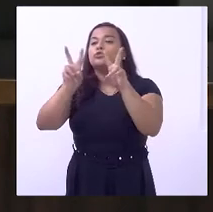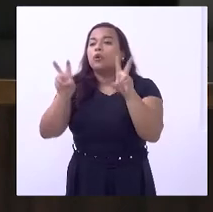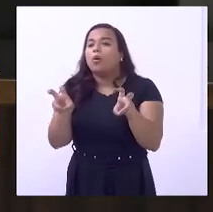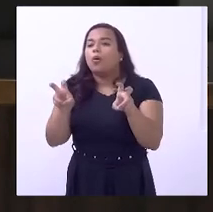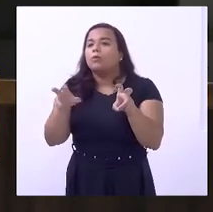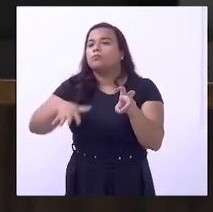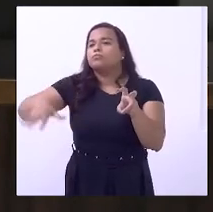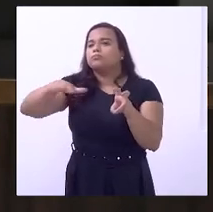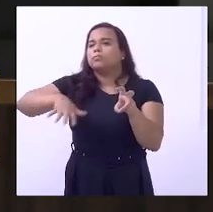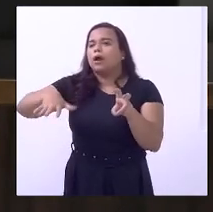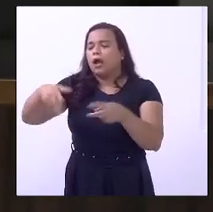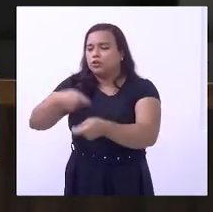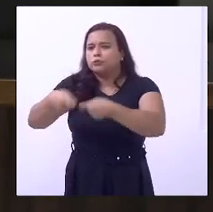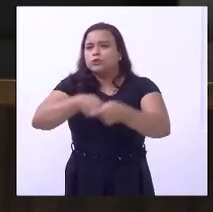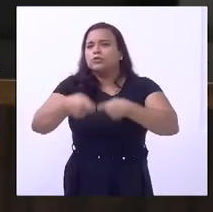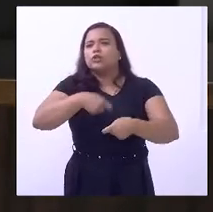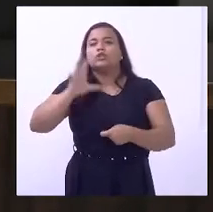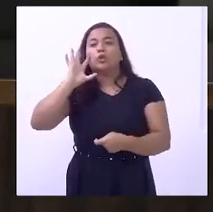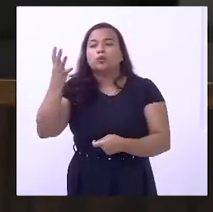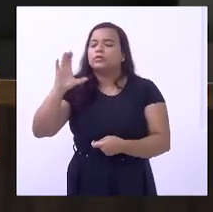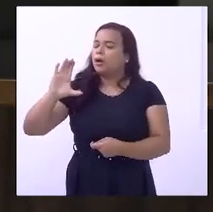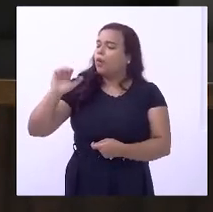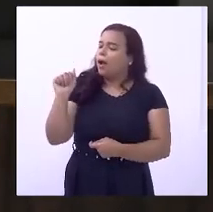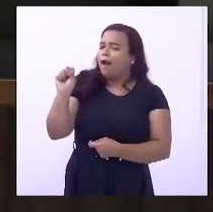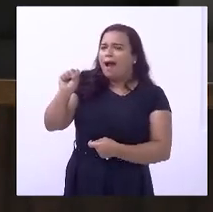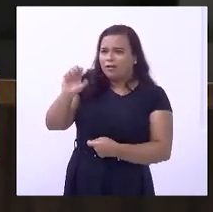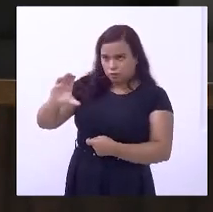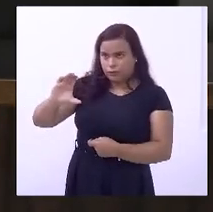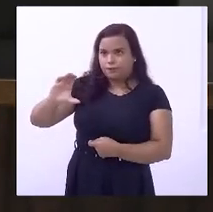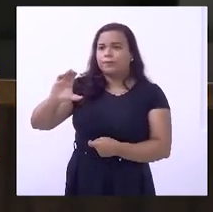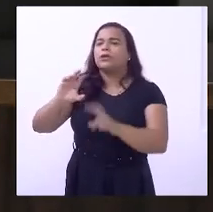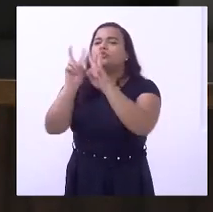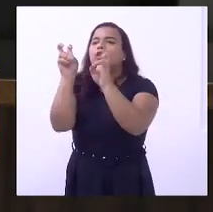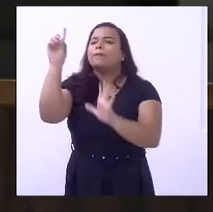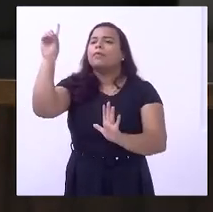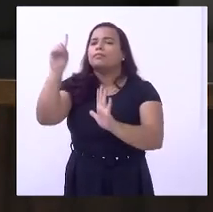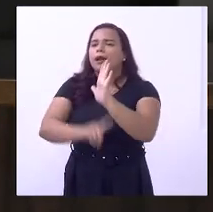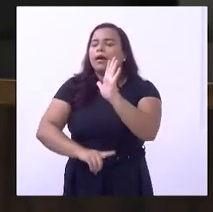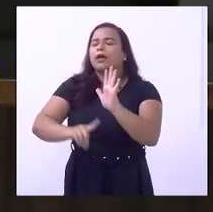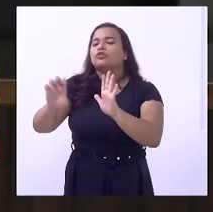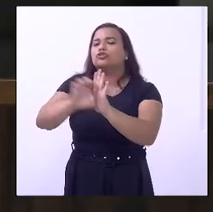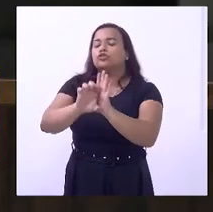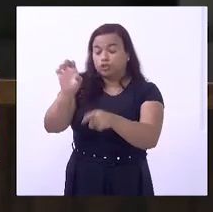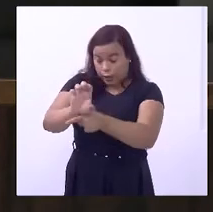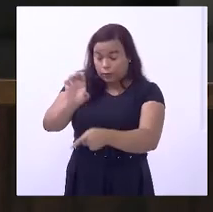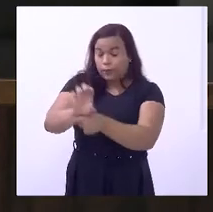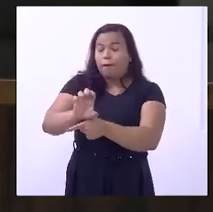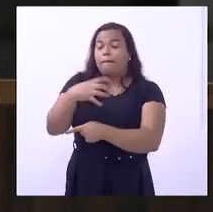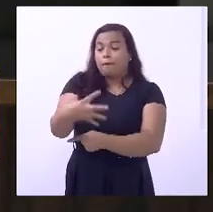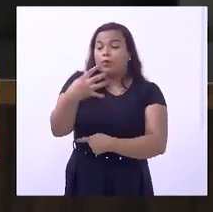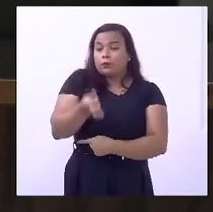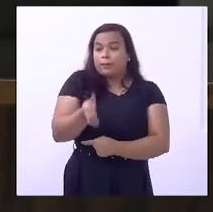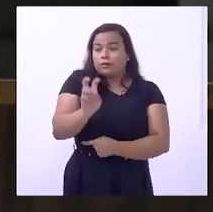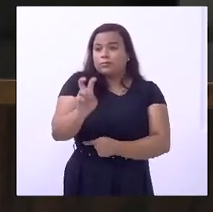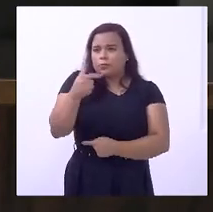Solução de Controvérsias, CASC, que trata o decreto estadual 46522 de 18.